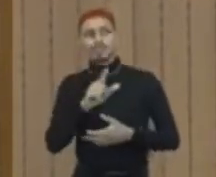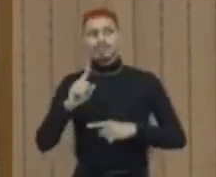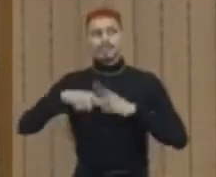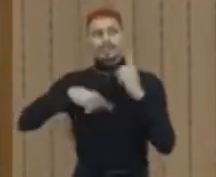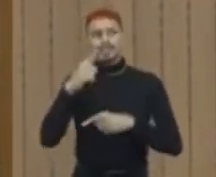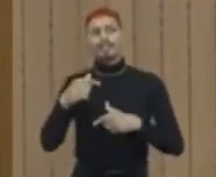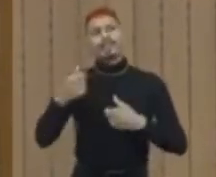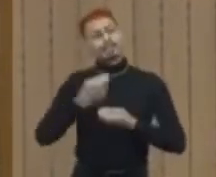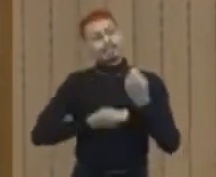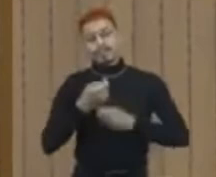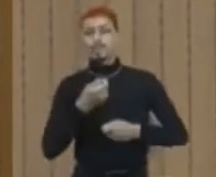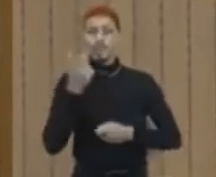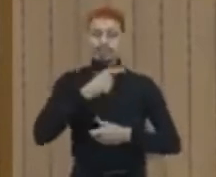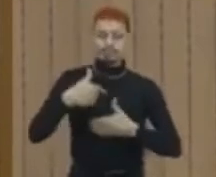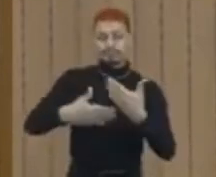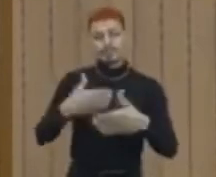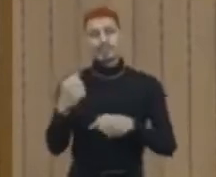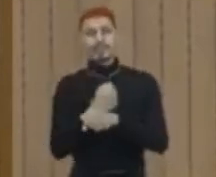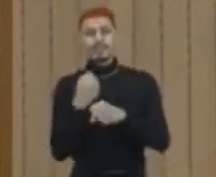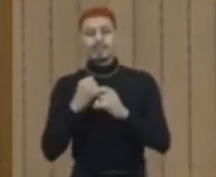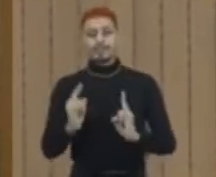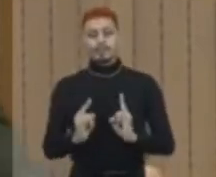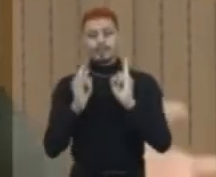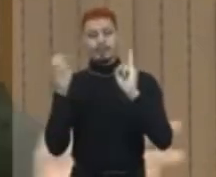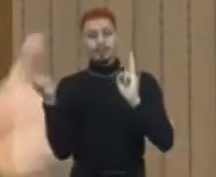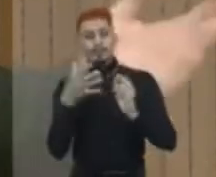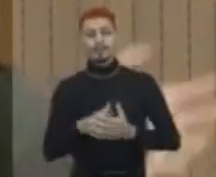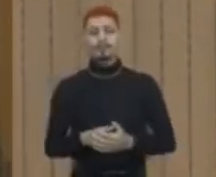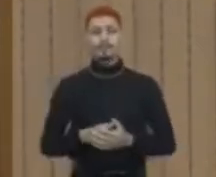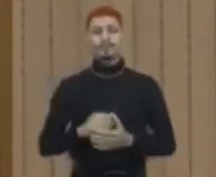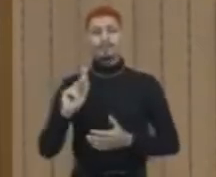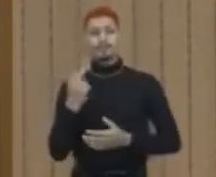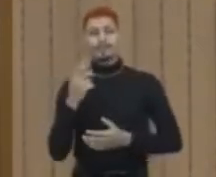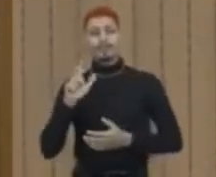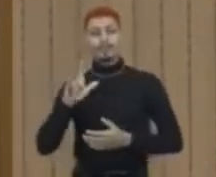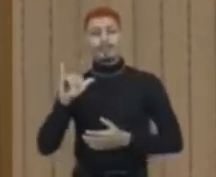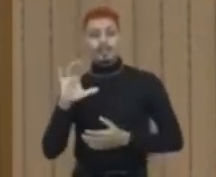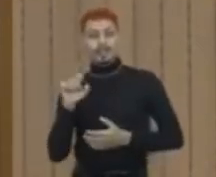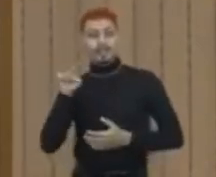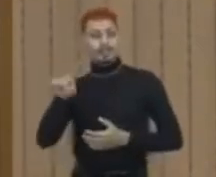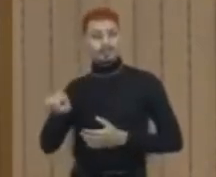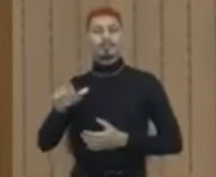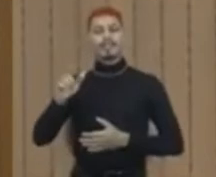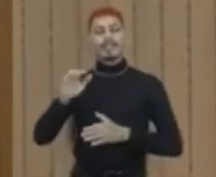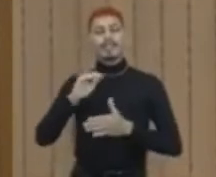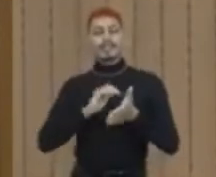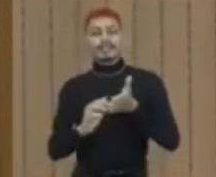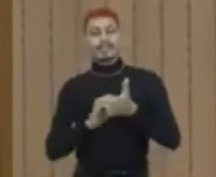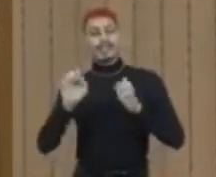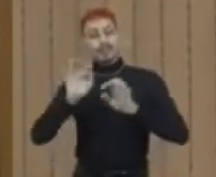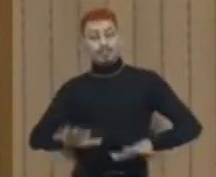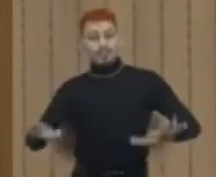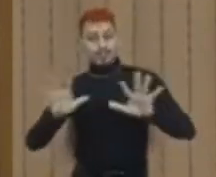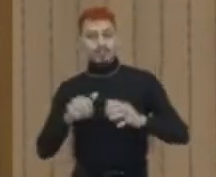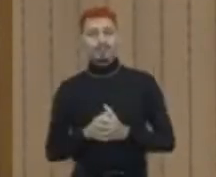a administração funcionasse mais a obra do Prédio Novo. O Hélio, que é o nosso também, nosso secretário-geral, que quando